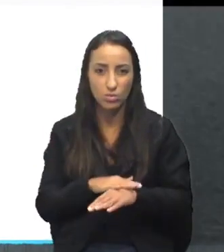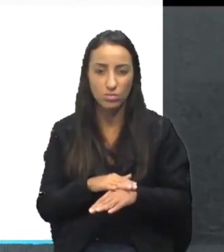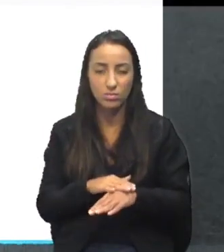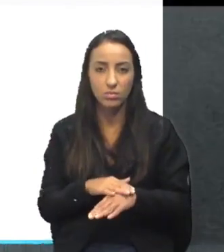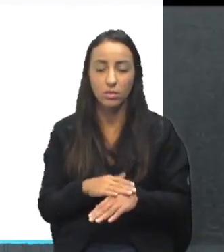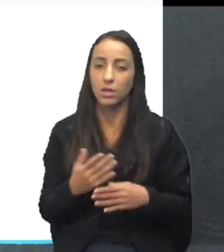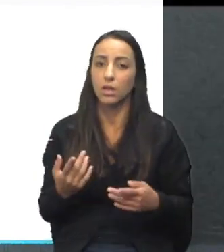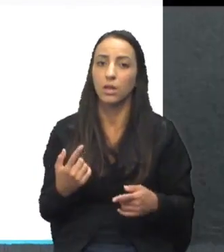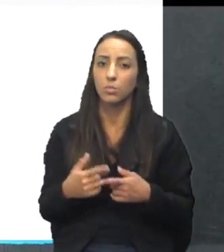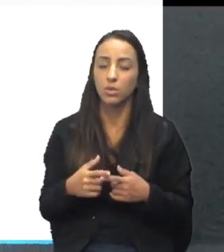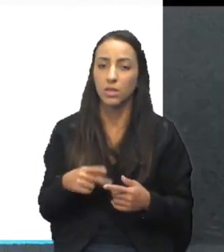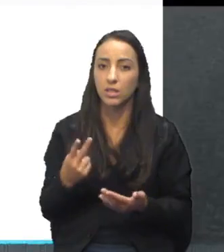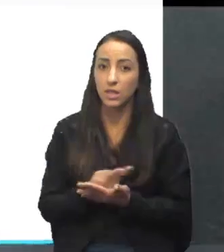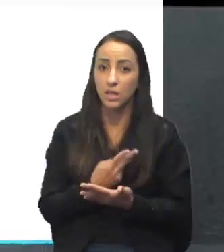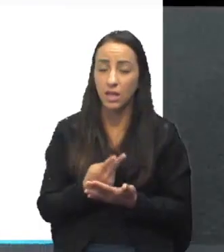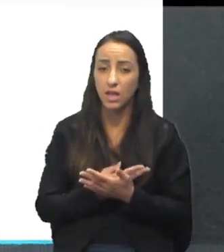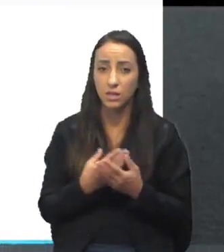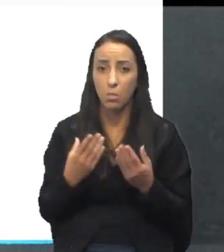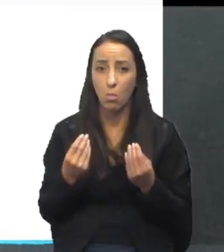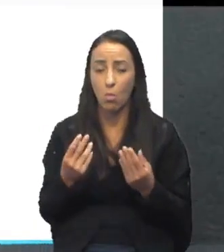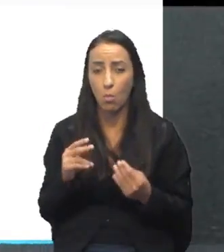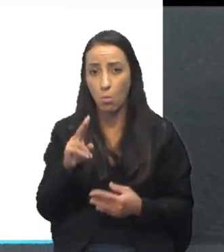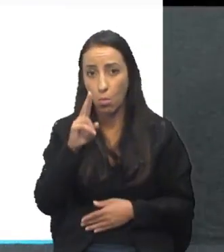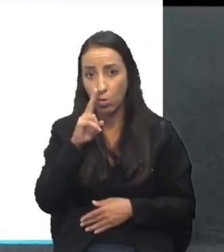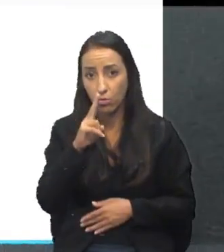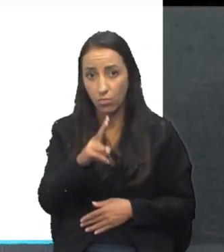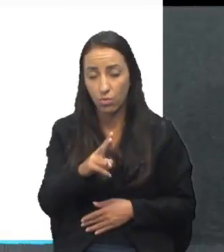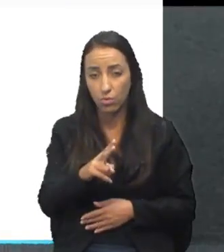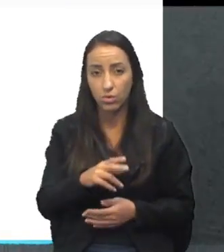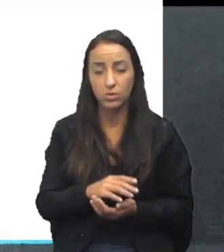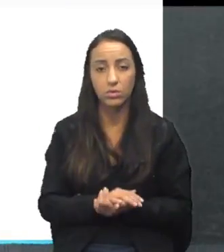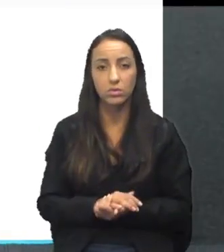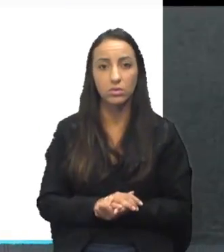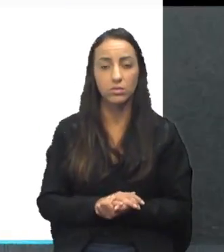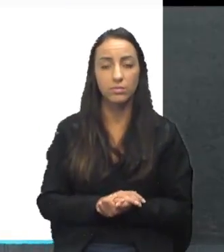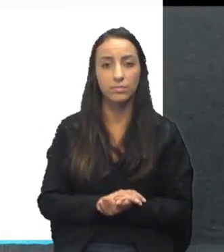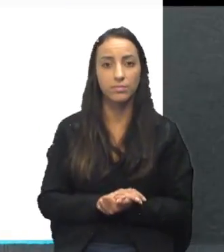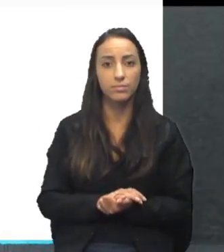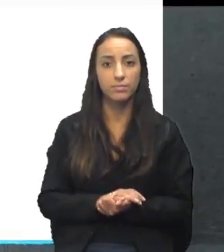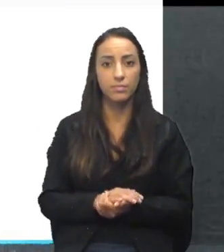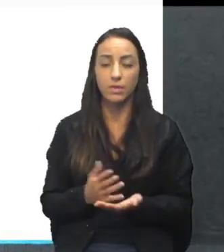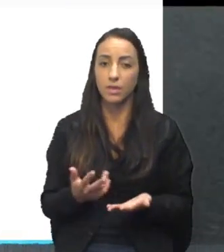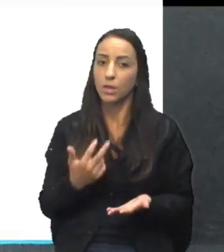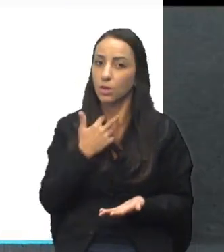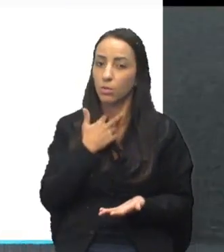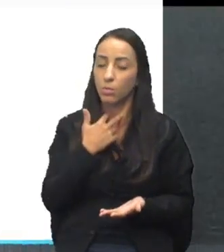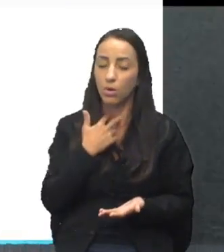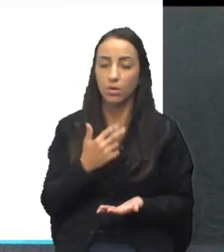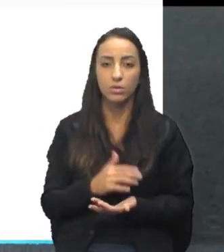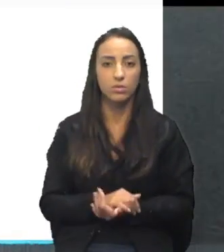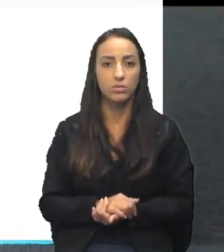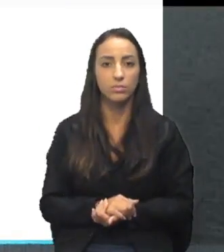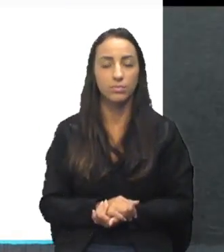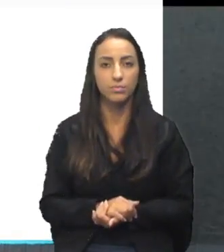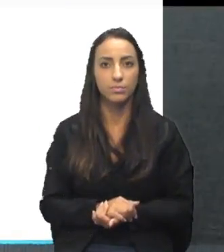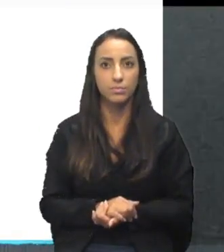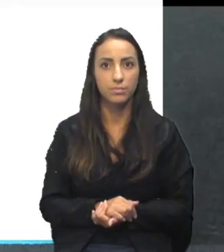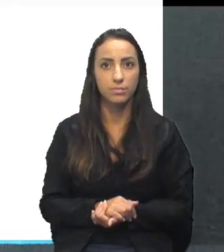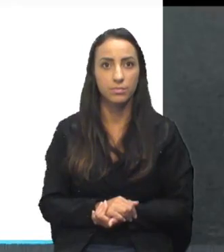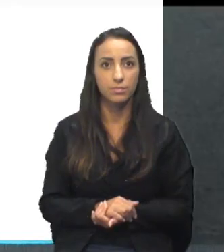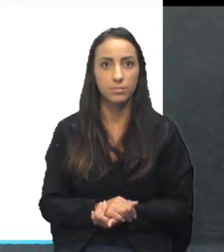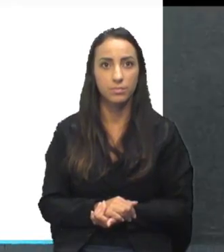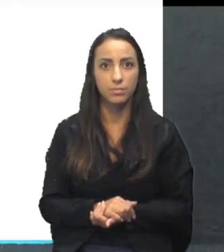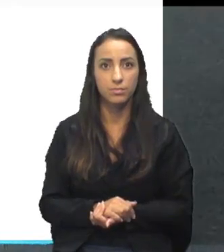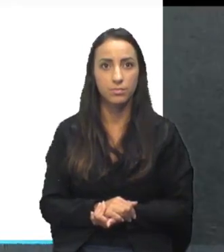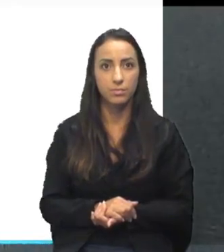muito tensionada, ou seja, está aplicando uma pressão muito grande no local que não é o adequado.